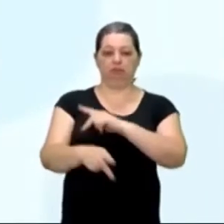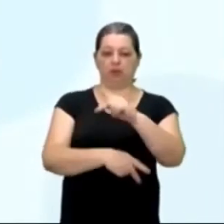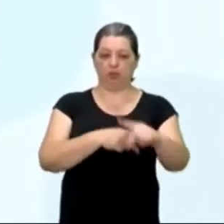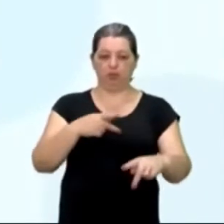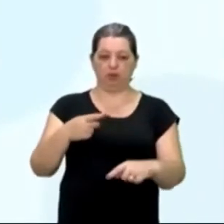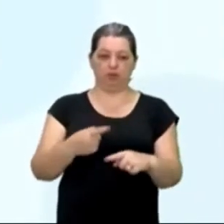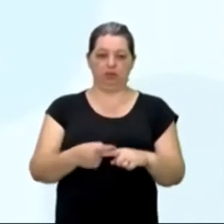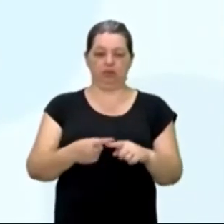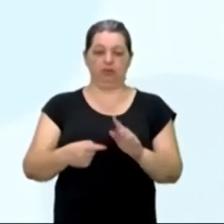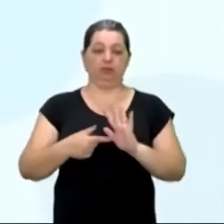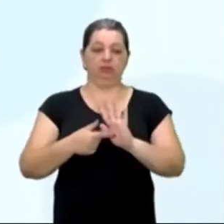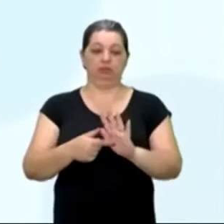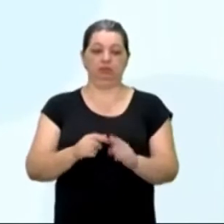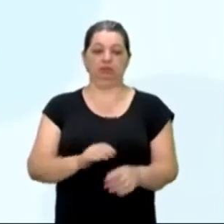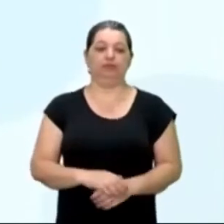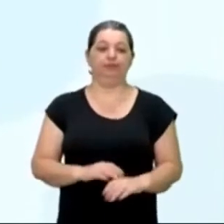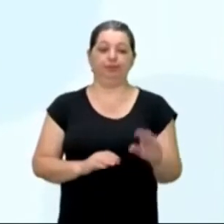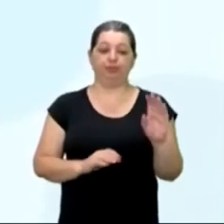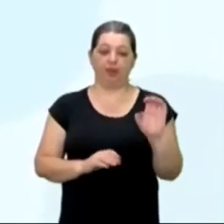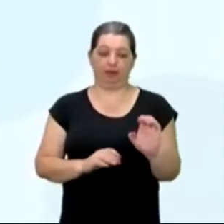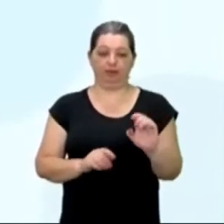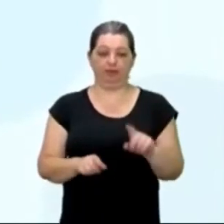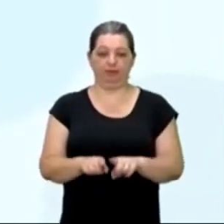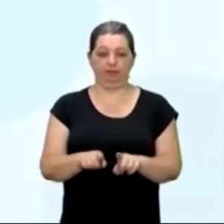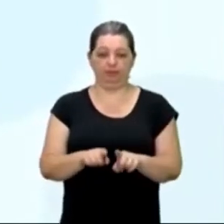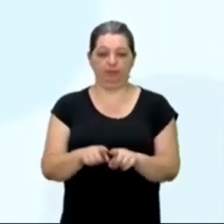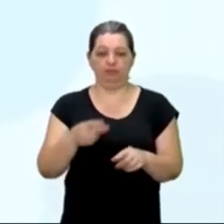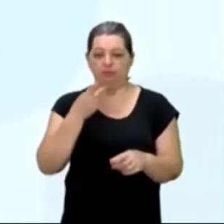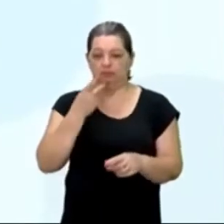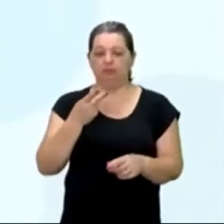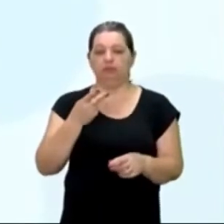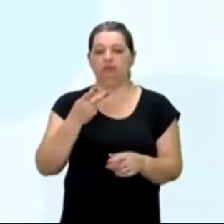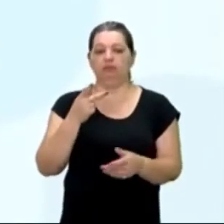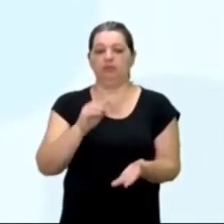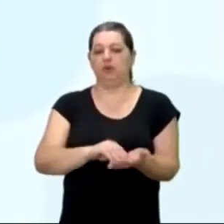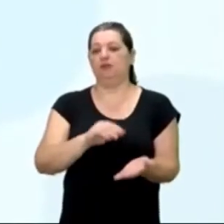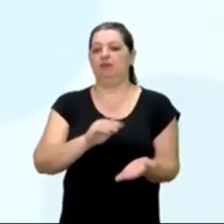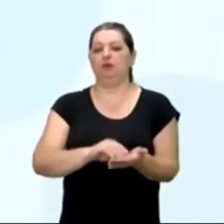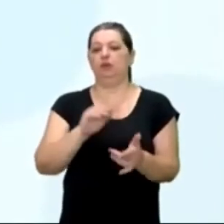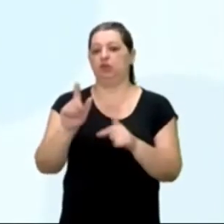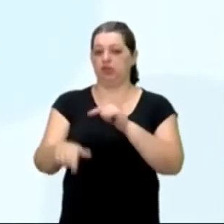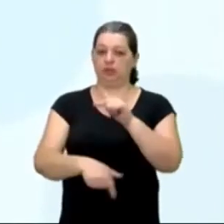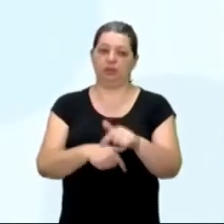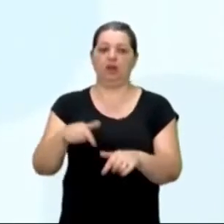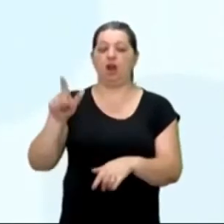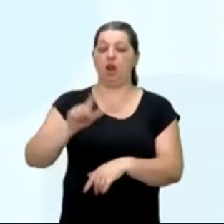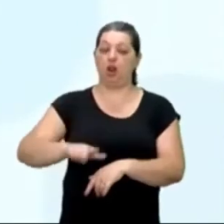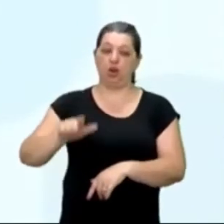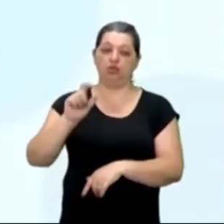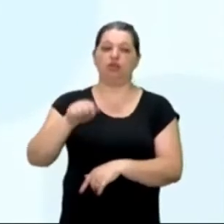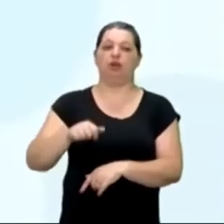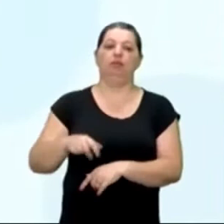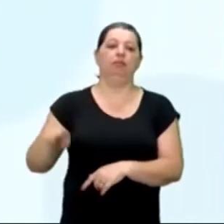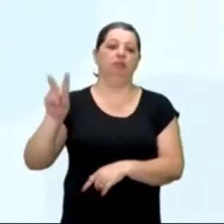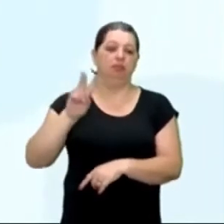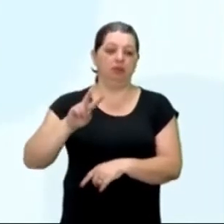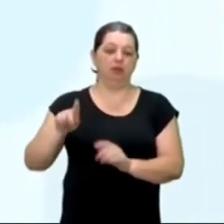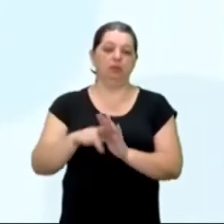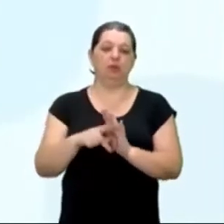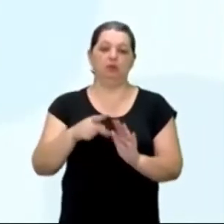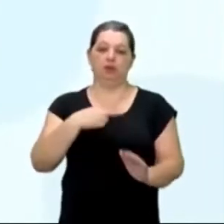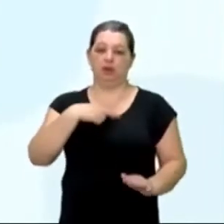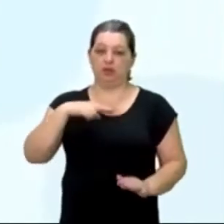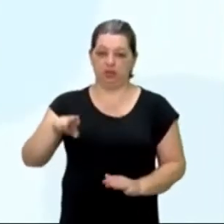de vida, dos povos autóctones, para evidenciar a ausência de trabalho. É claro que é valorizar a catequese a ser